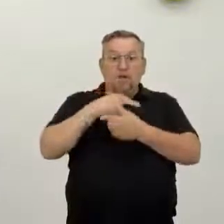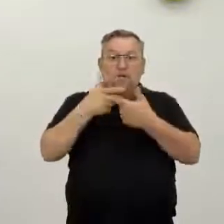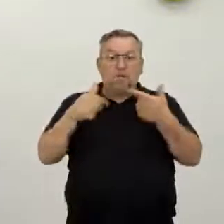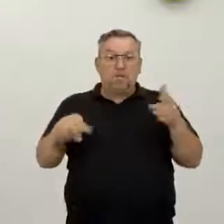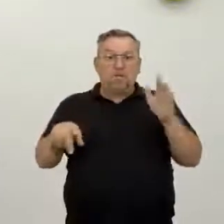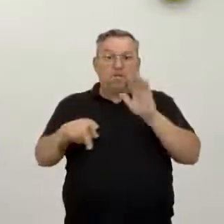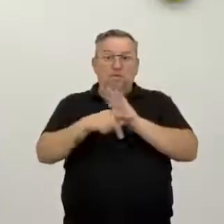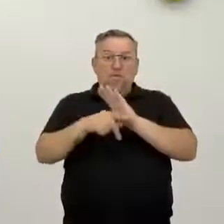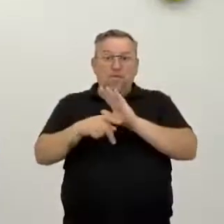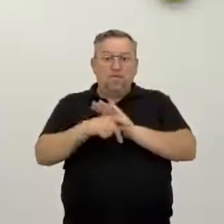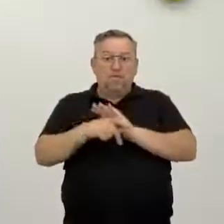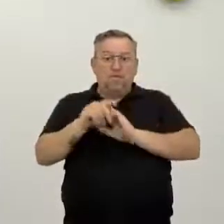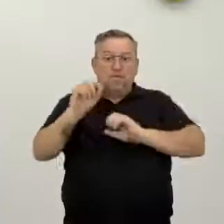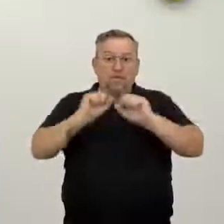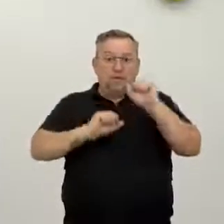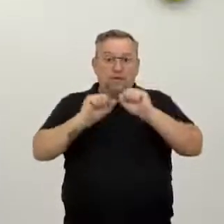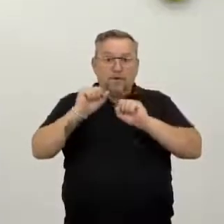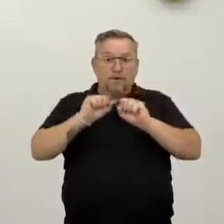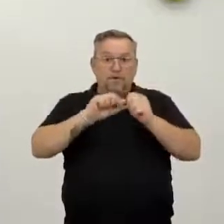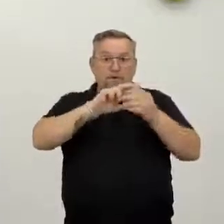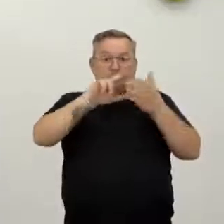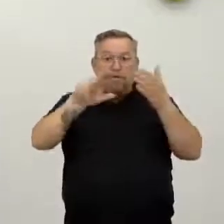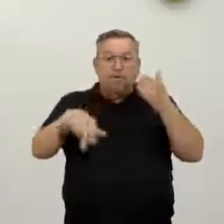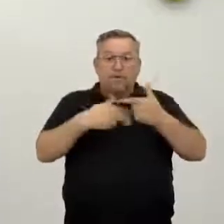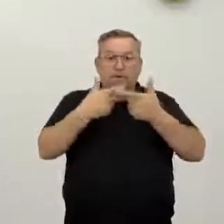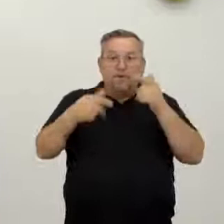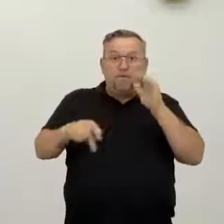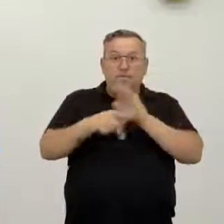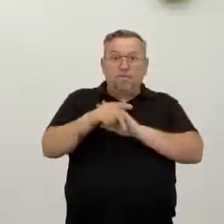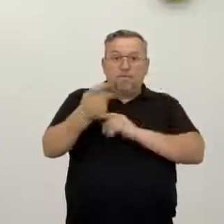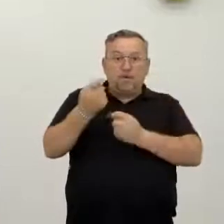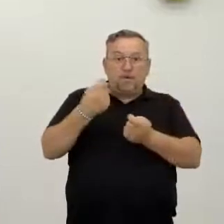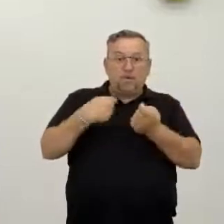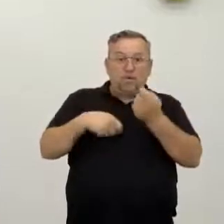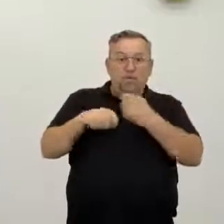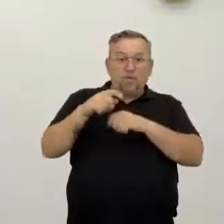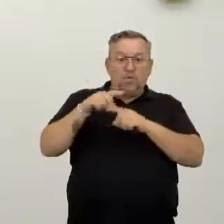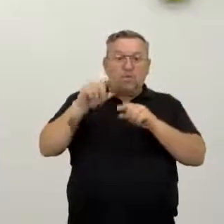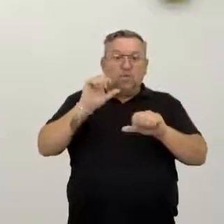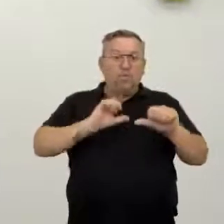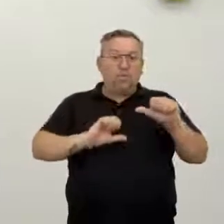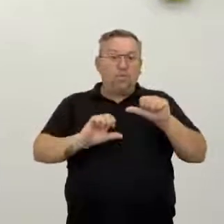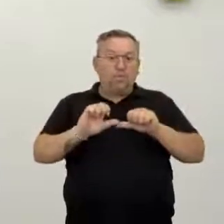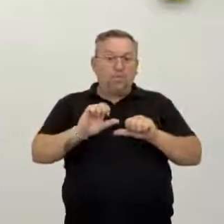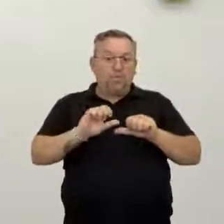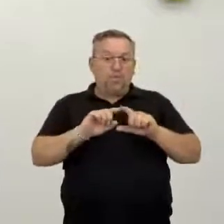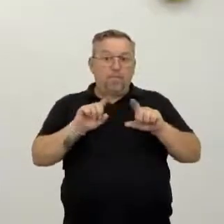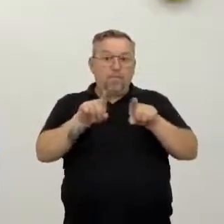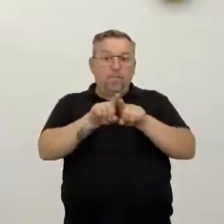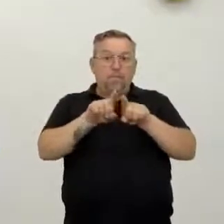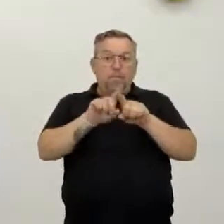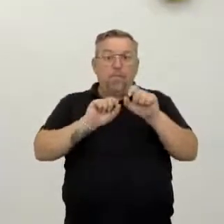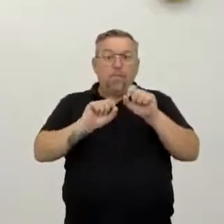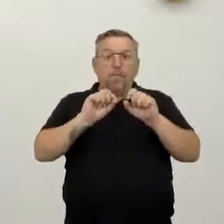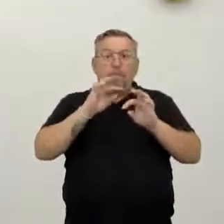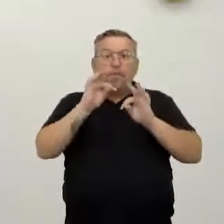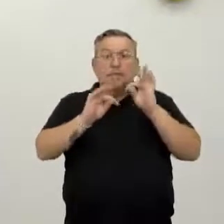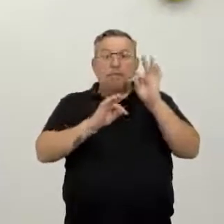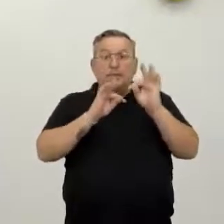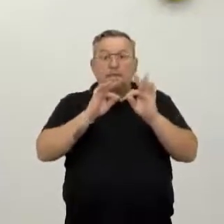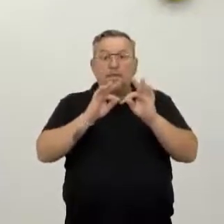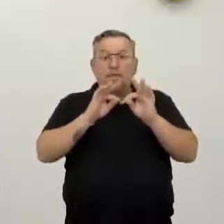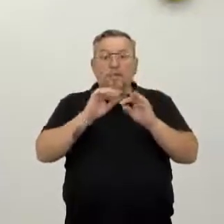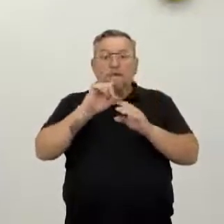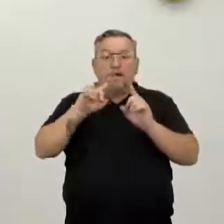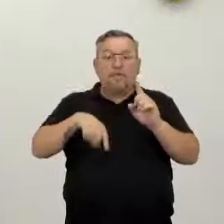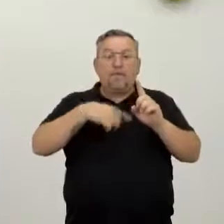instituições, empresas, né, de vários setores da economia, a se transformarem. E, através da tecnologia, e